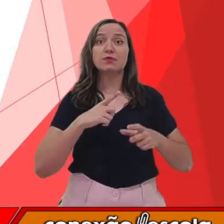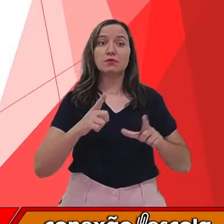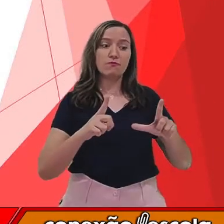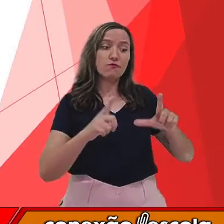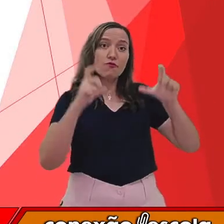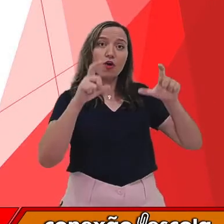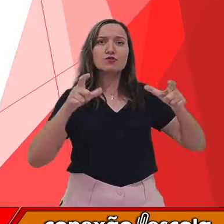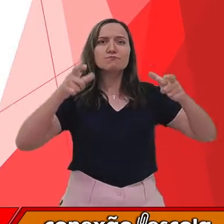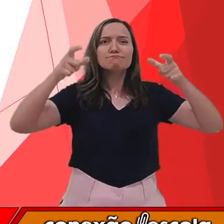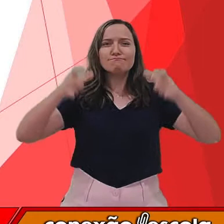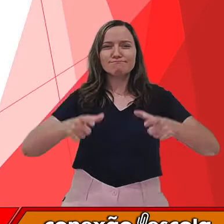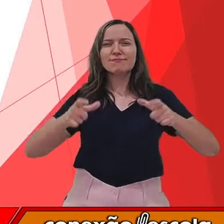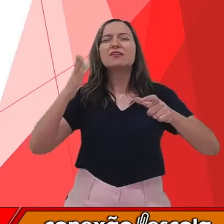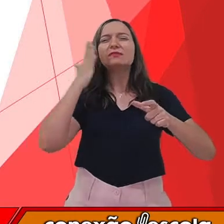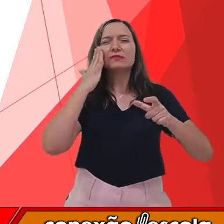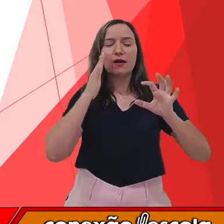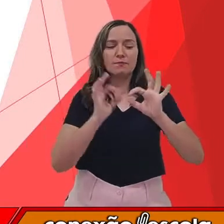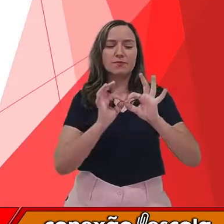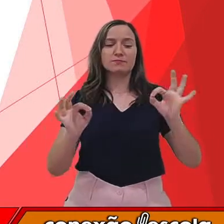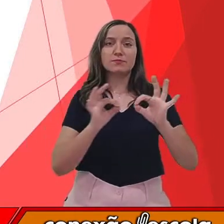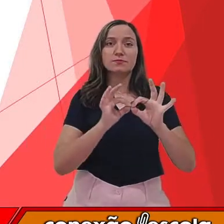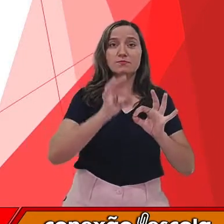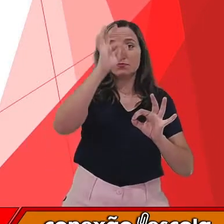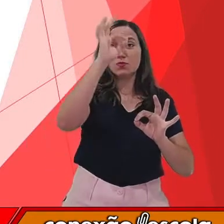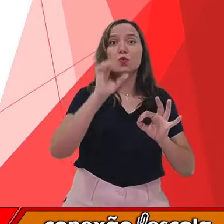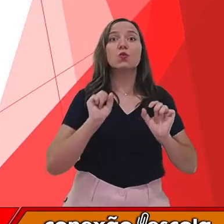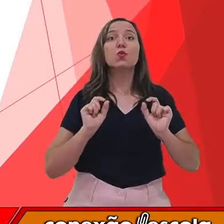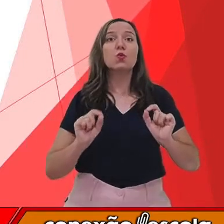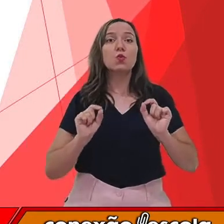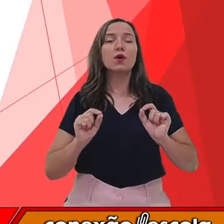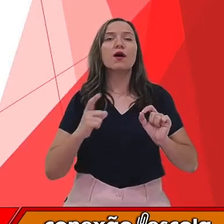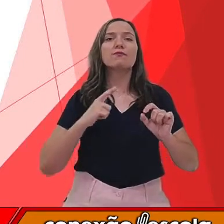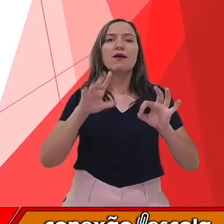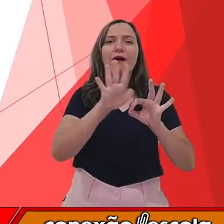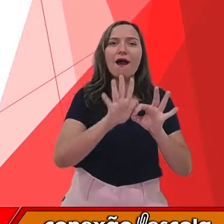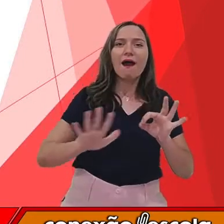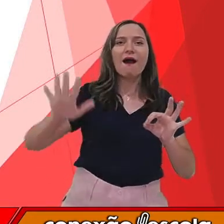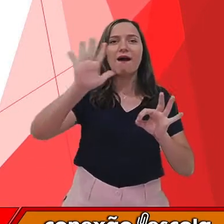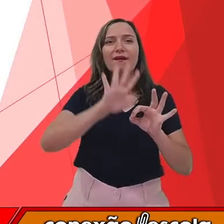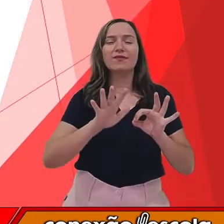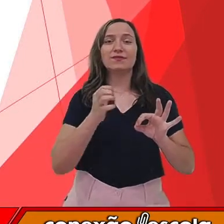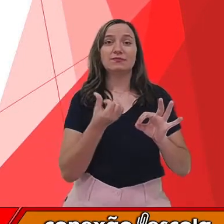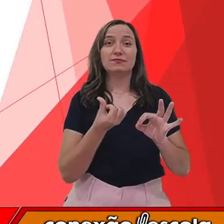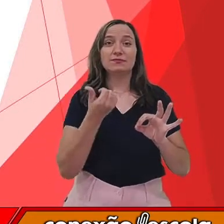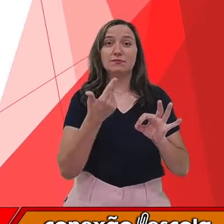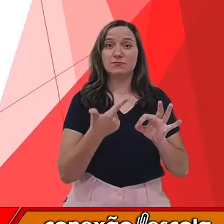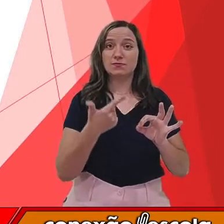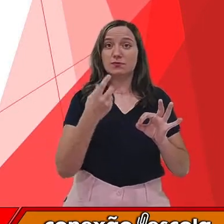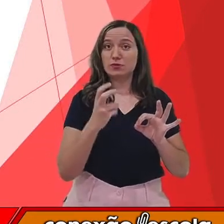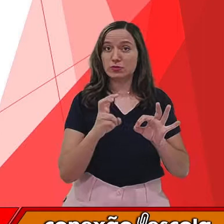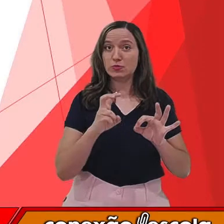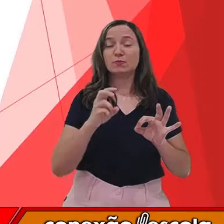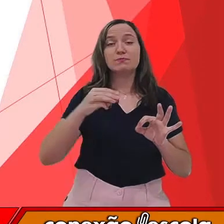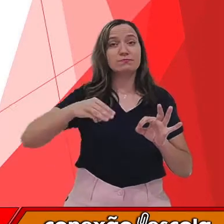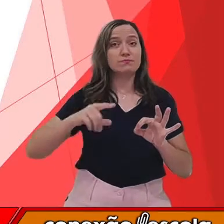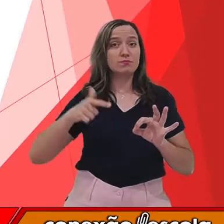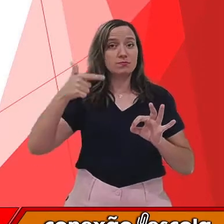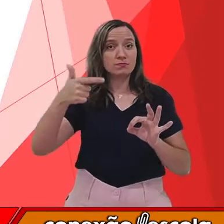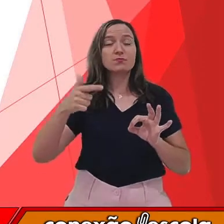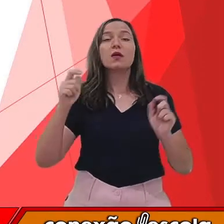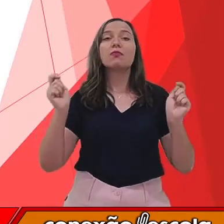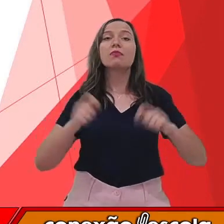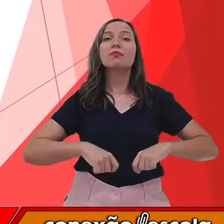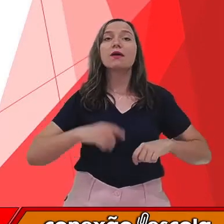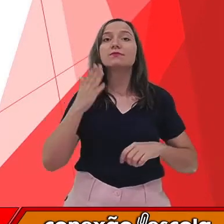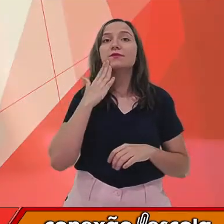quadrado e nós sabemos que a área desse quadrado é de 625 metros quadrados é eu posso calcular